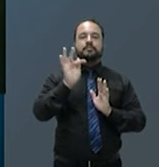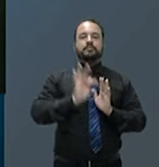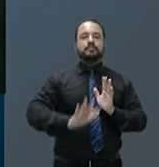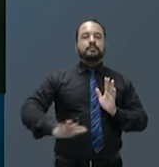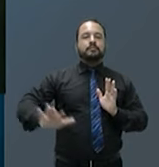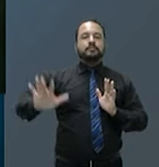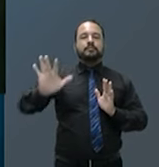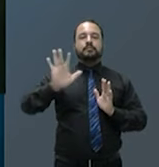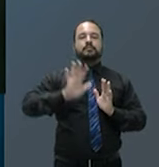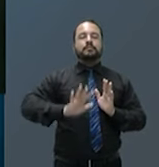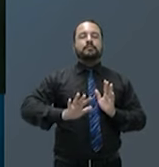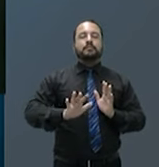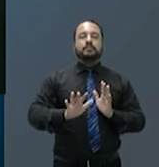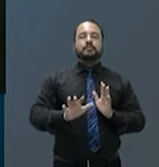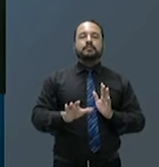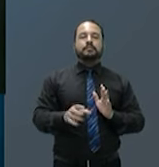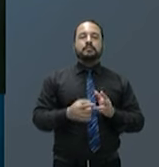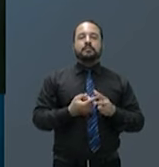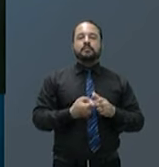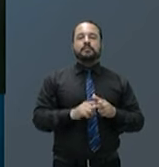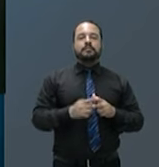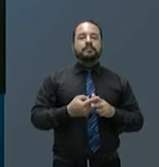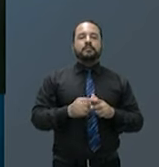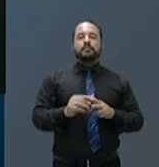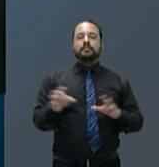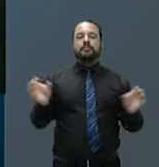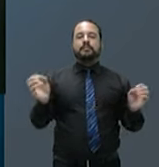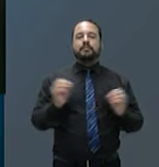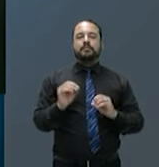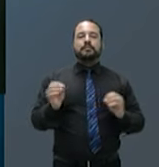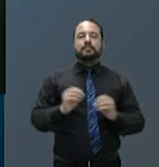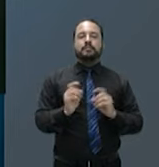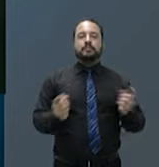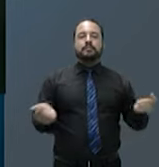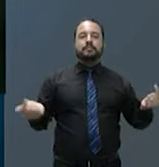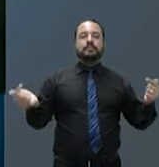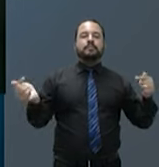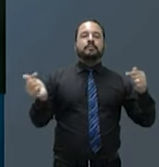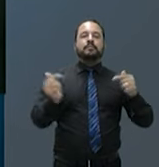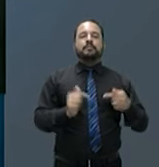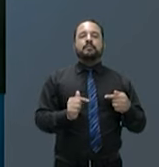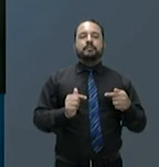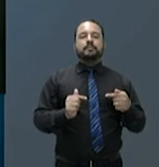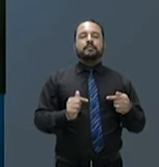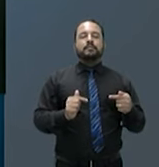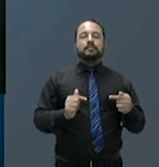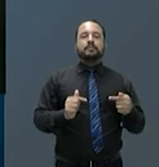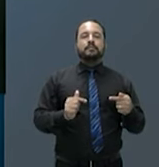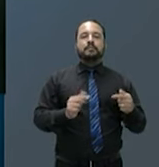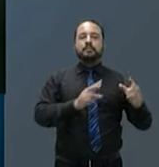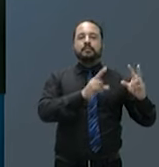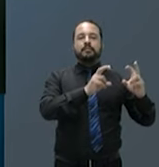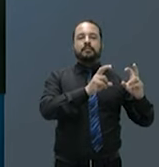que se cogitar em conflito entre tema repetitivo